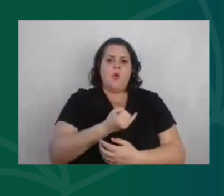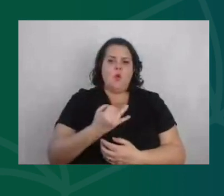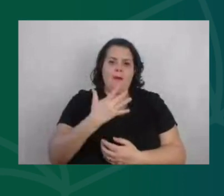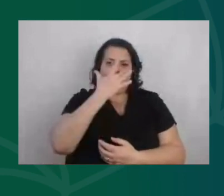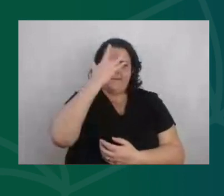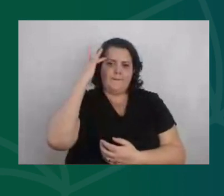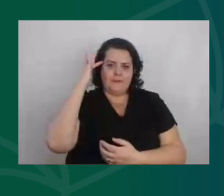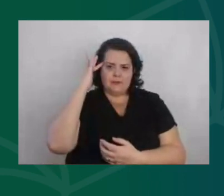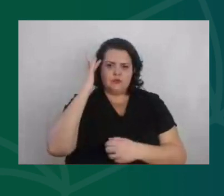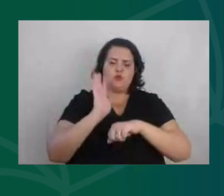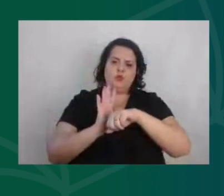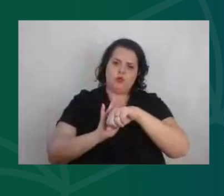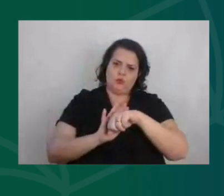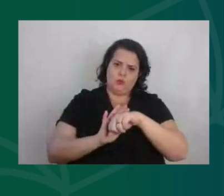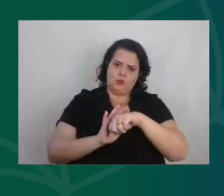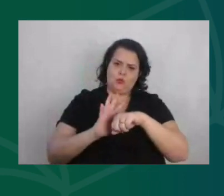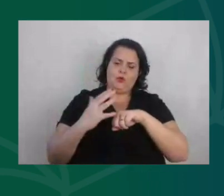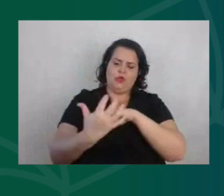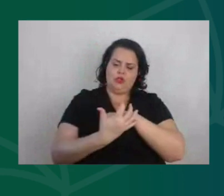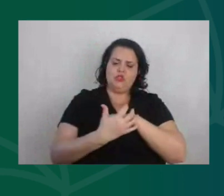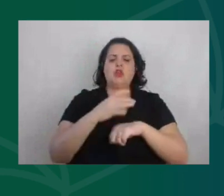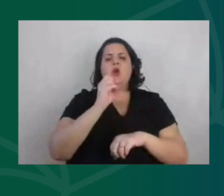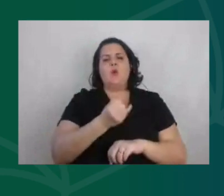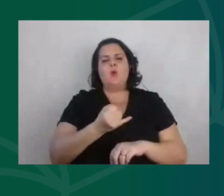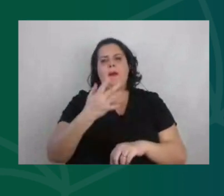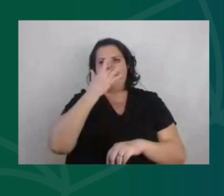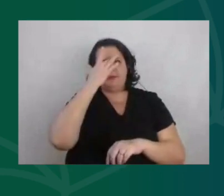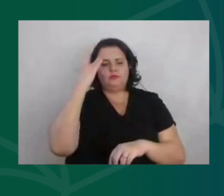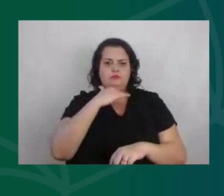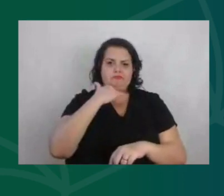são trabalhadas para questões do retorno. Pode passar?